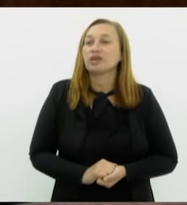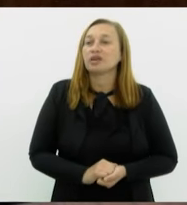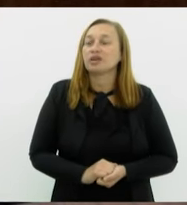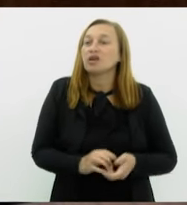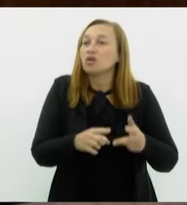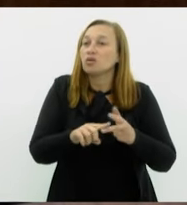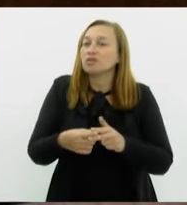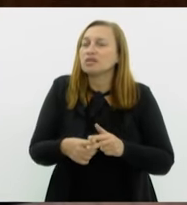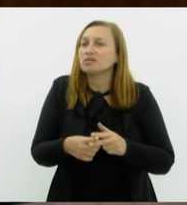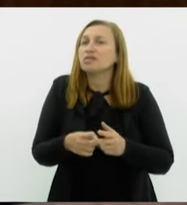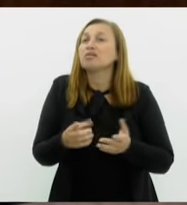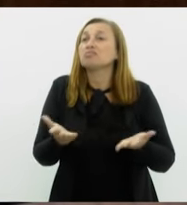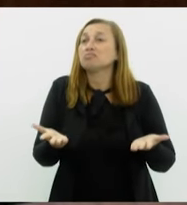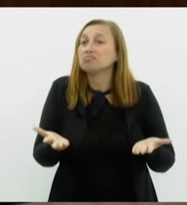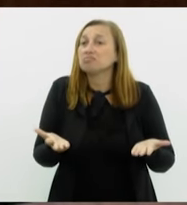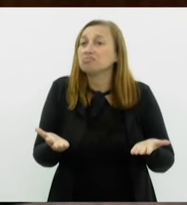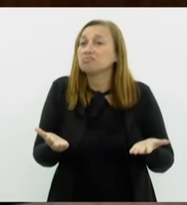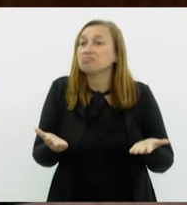Reaparelhamento esse,